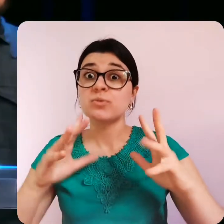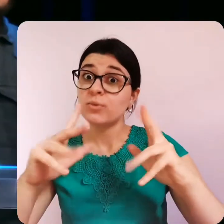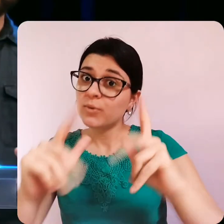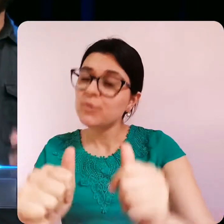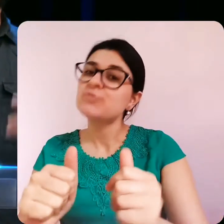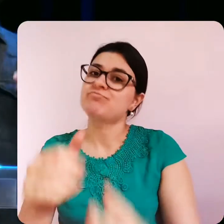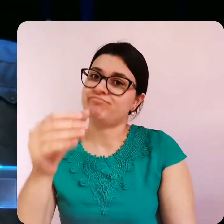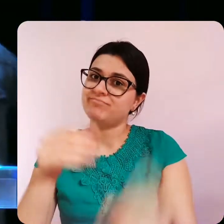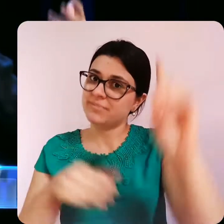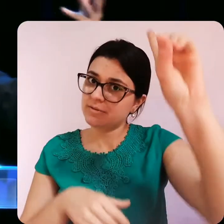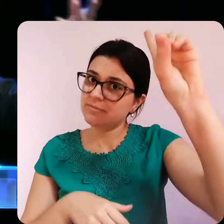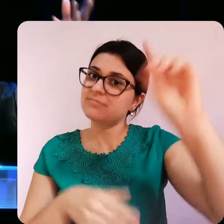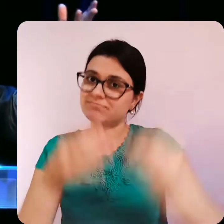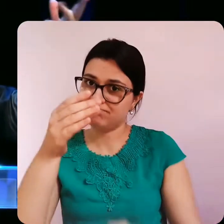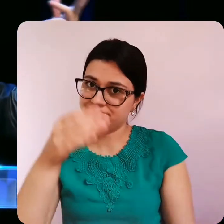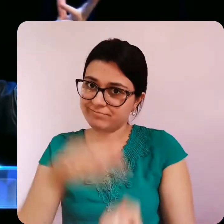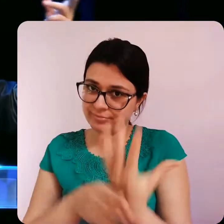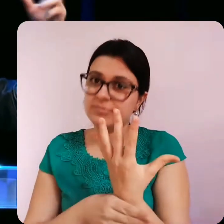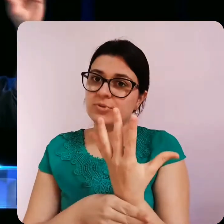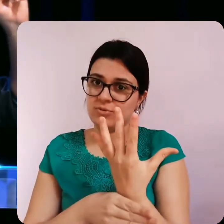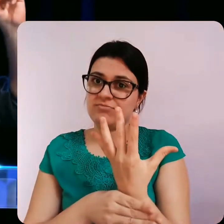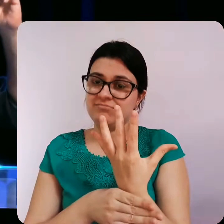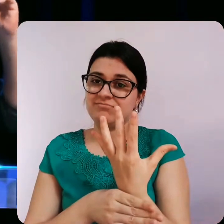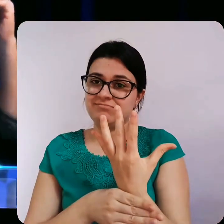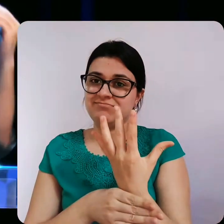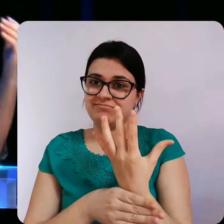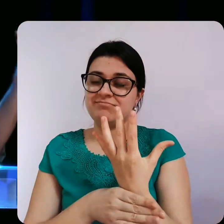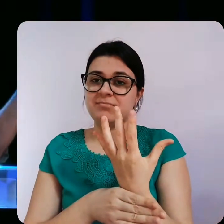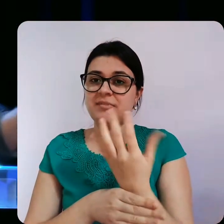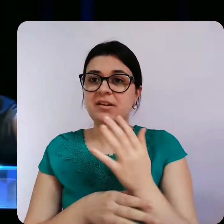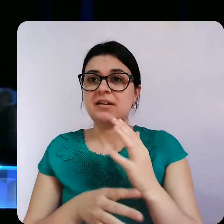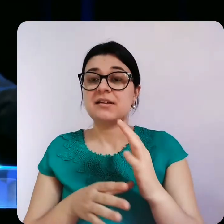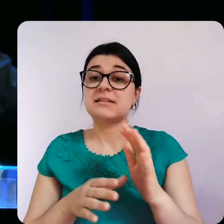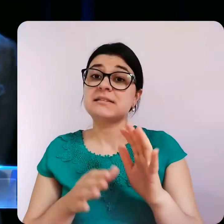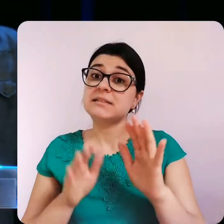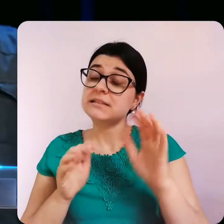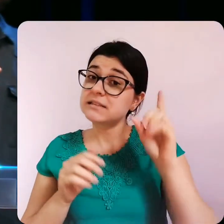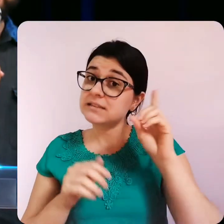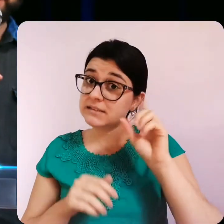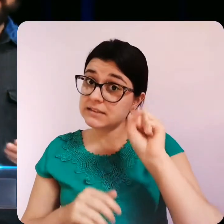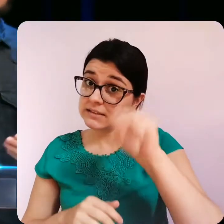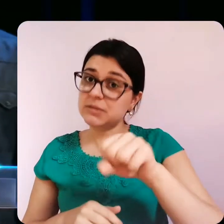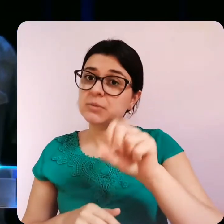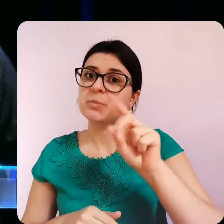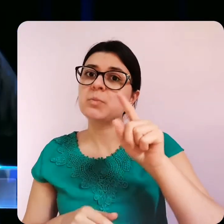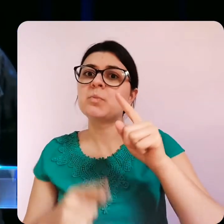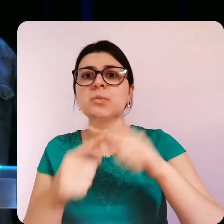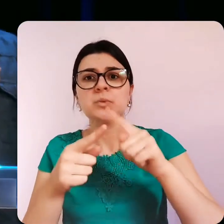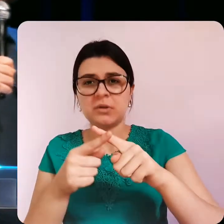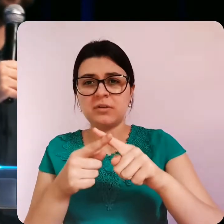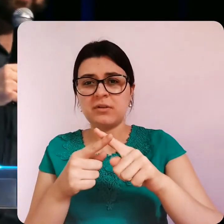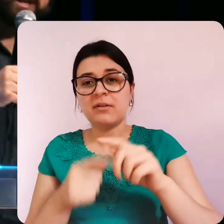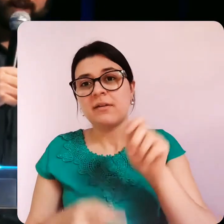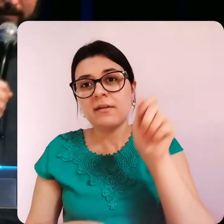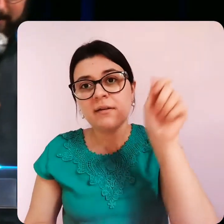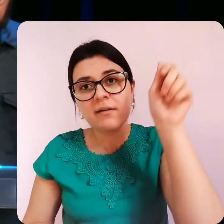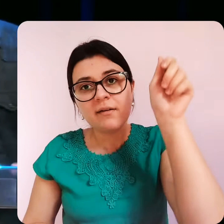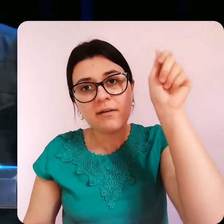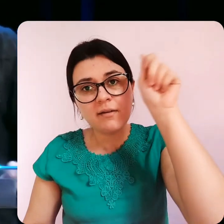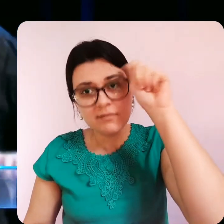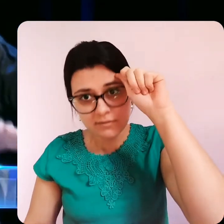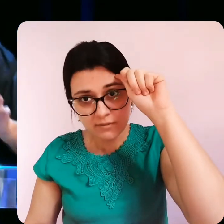Deus. Nós poderíamos dizer que todos são filhos de Deus no sentido de descendência, porque nós somos criados por